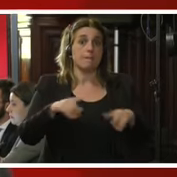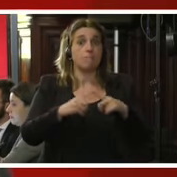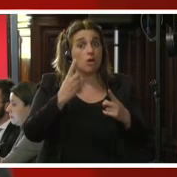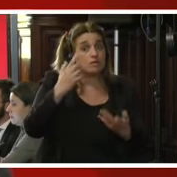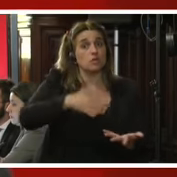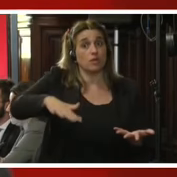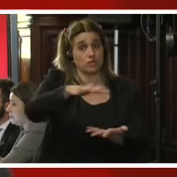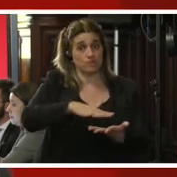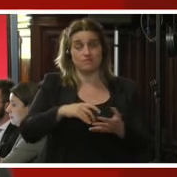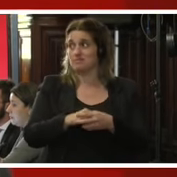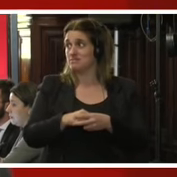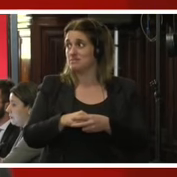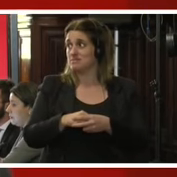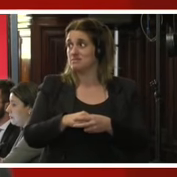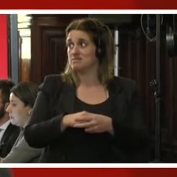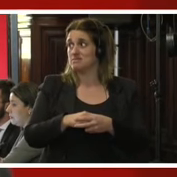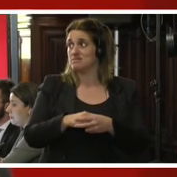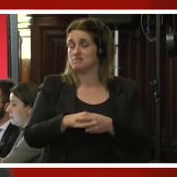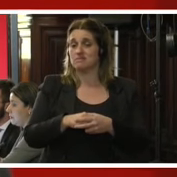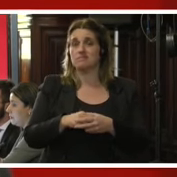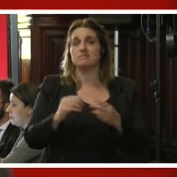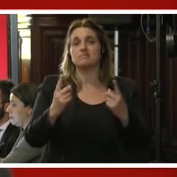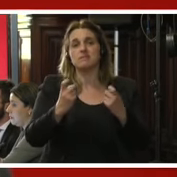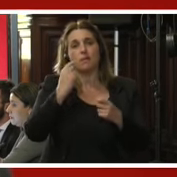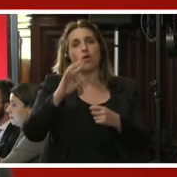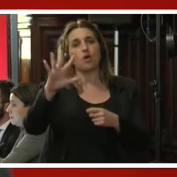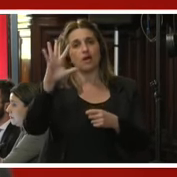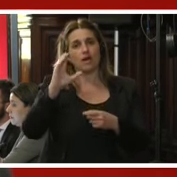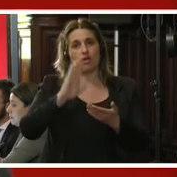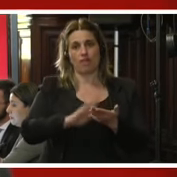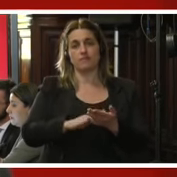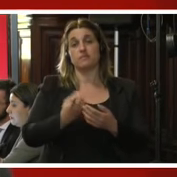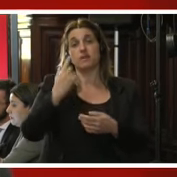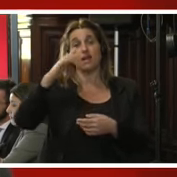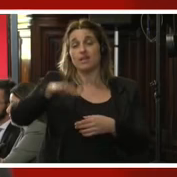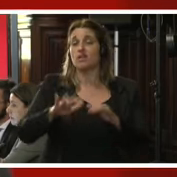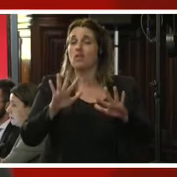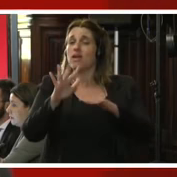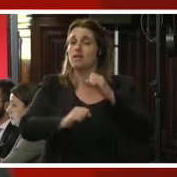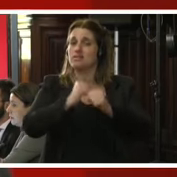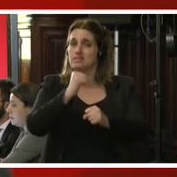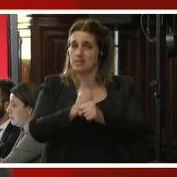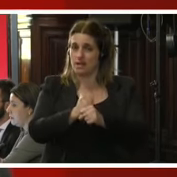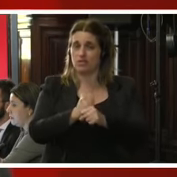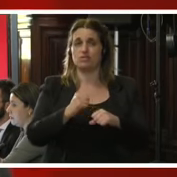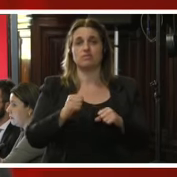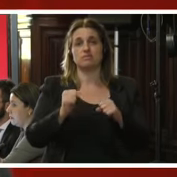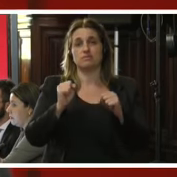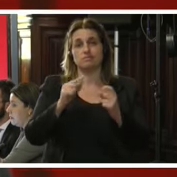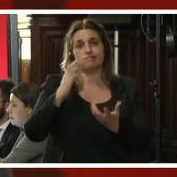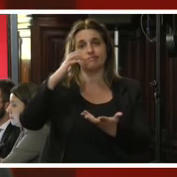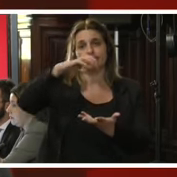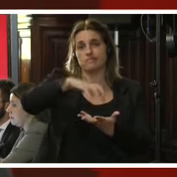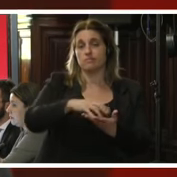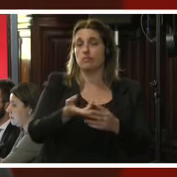Você deve lembrar do menino Eduardo de Jesus Ferreira, de 10 anos, morador do Complexo do Alemão, no Rio, que morreu na porta de casa, atingido por